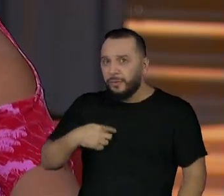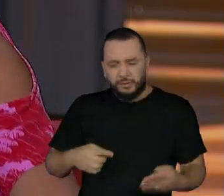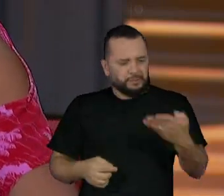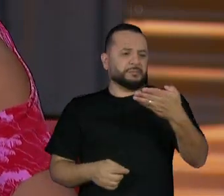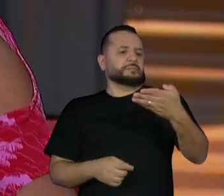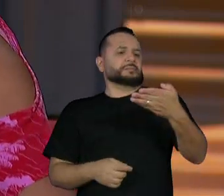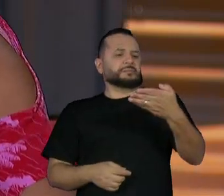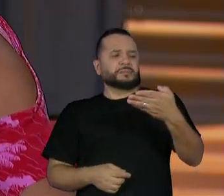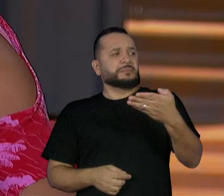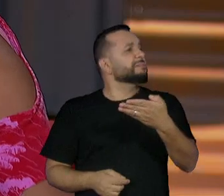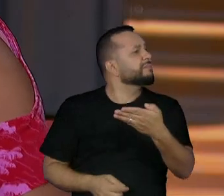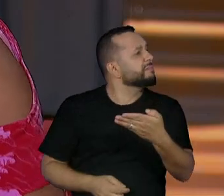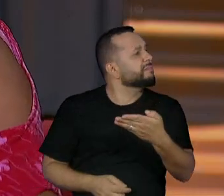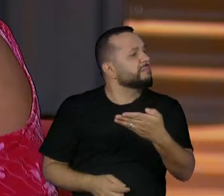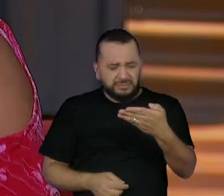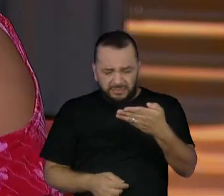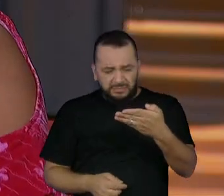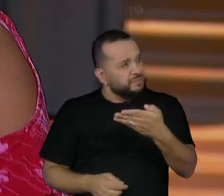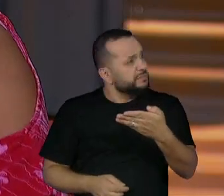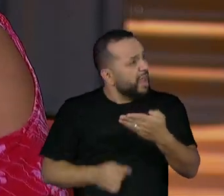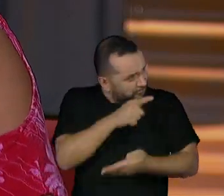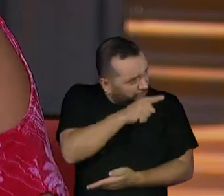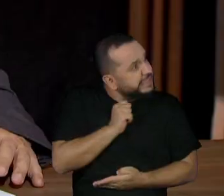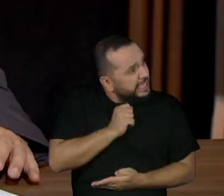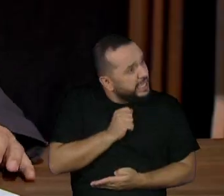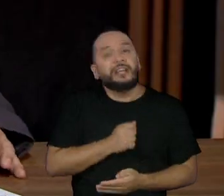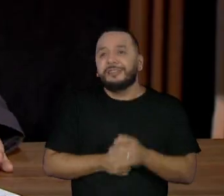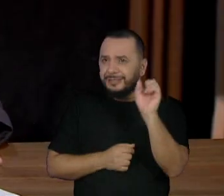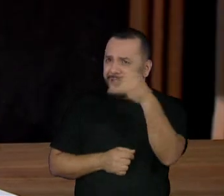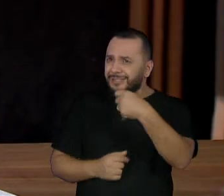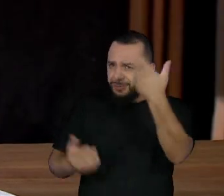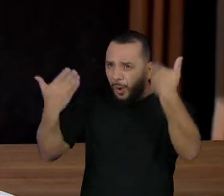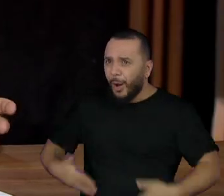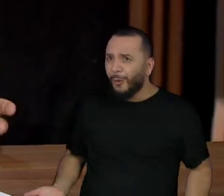assim, o panfleto olhava pra mim, é você.